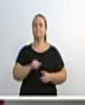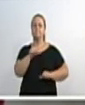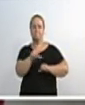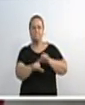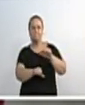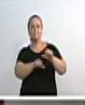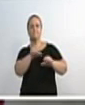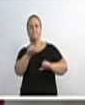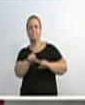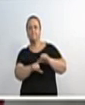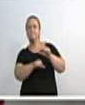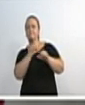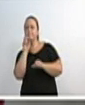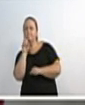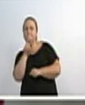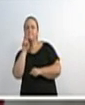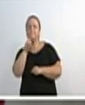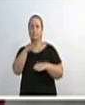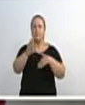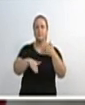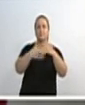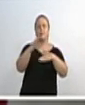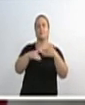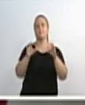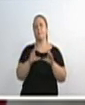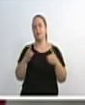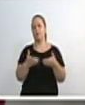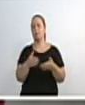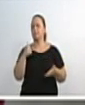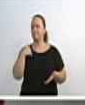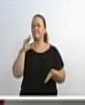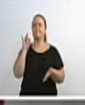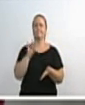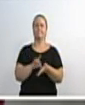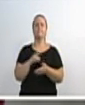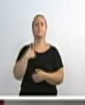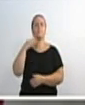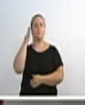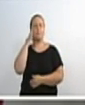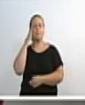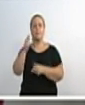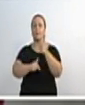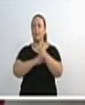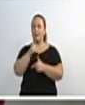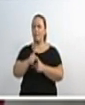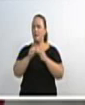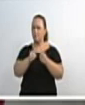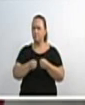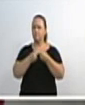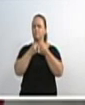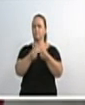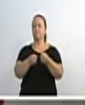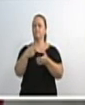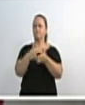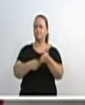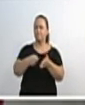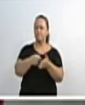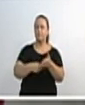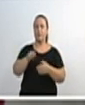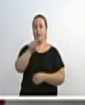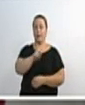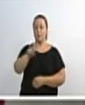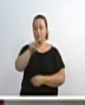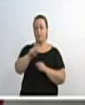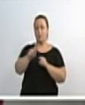prol do desenvolvimento da comunidade, que, não tenho dúvida, sem o trabalho árduo, dedicado em prol da comunidade e a Associação de Moradores, não